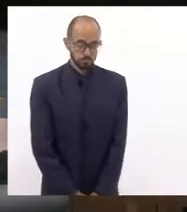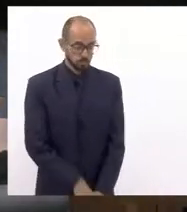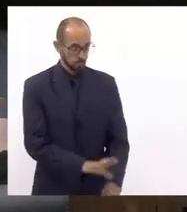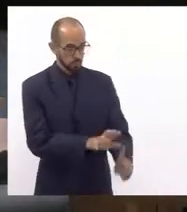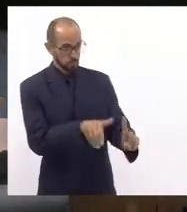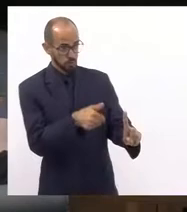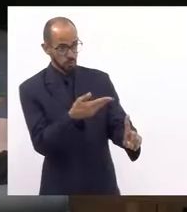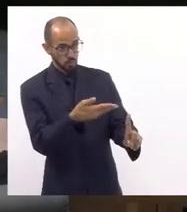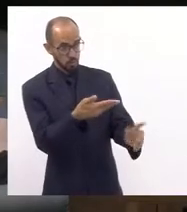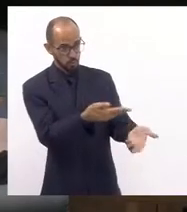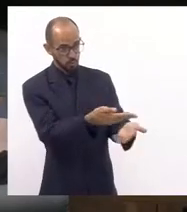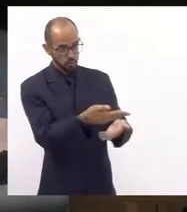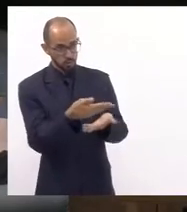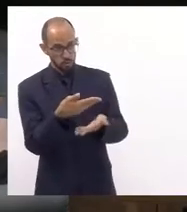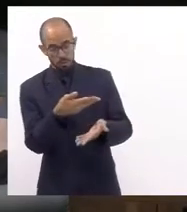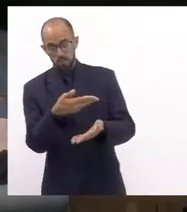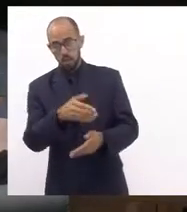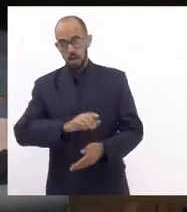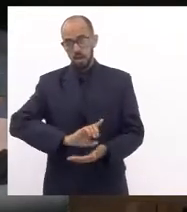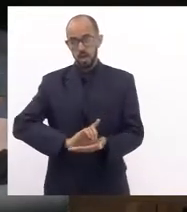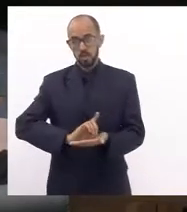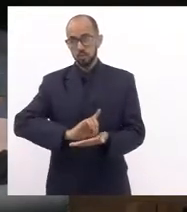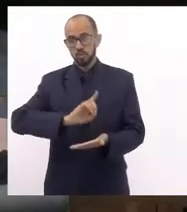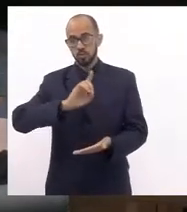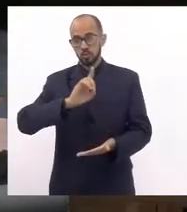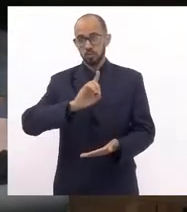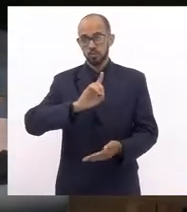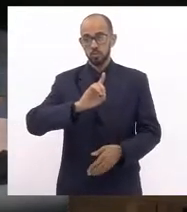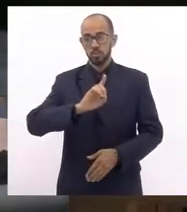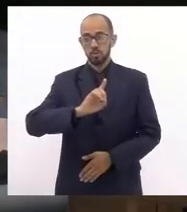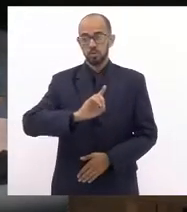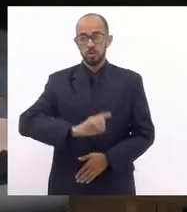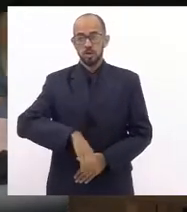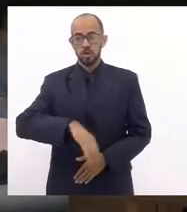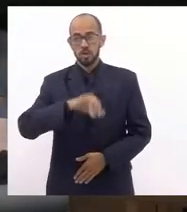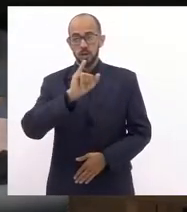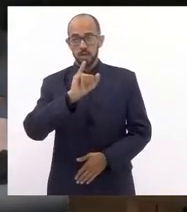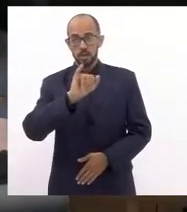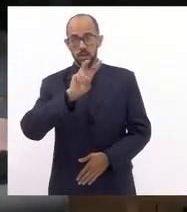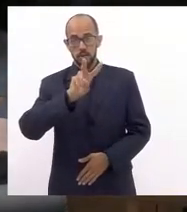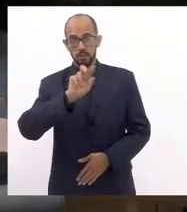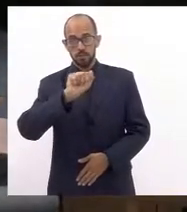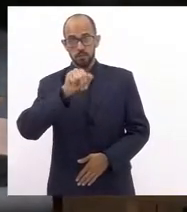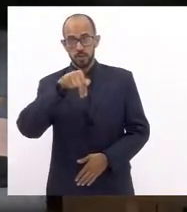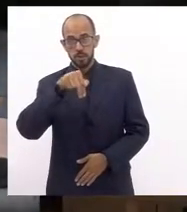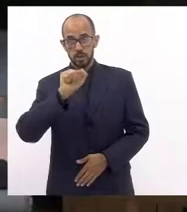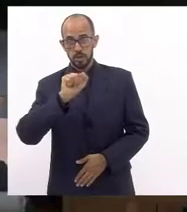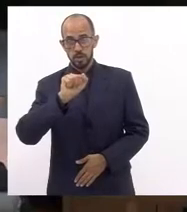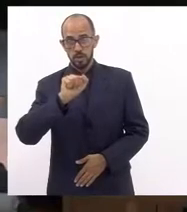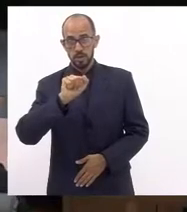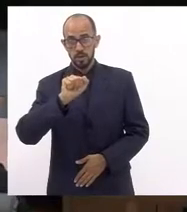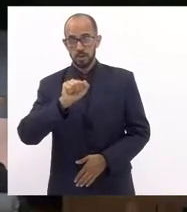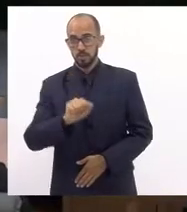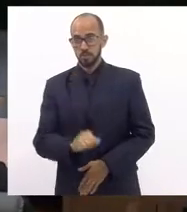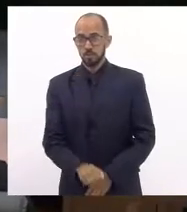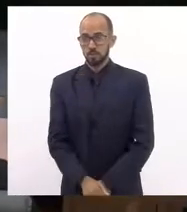Tenho a honra de chamar a excelentíssima doutora Ivana Fernandes da Rocha